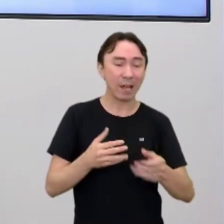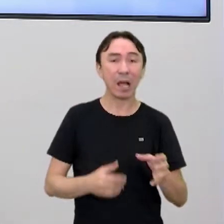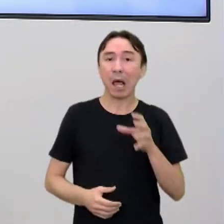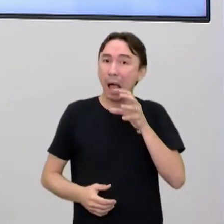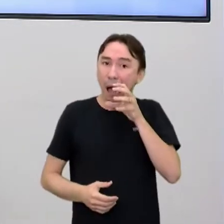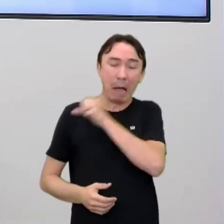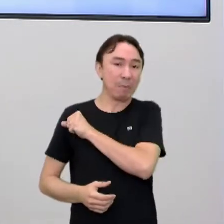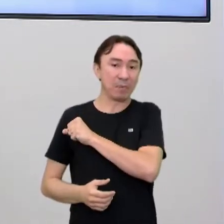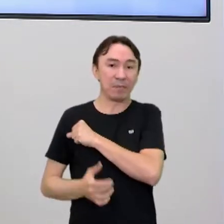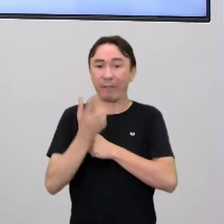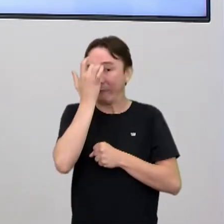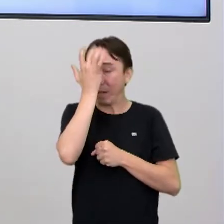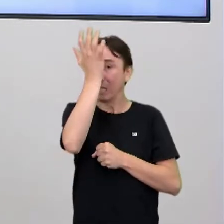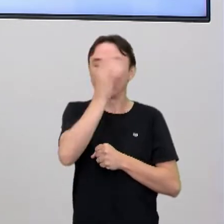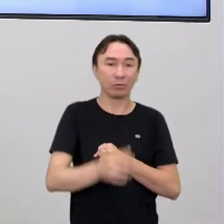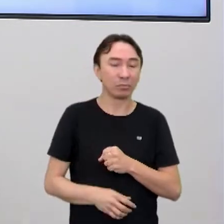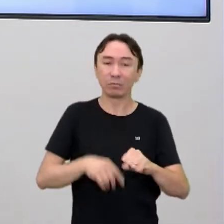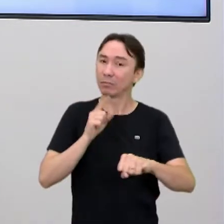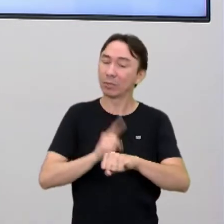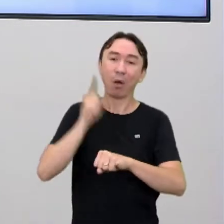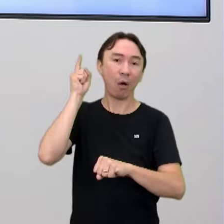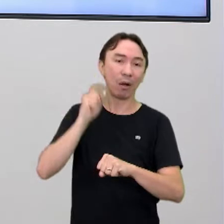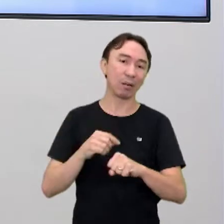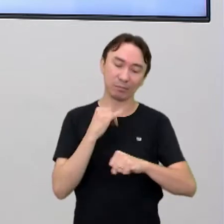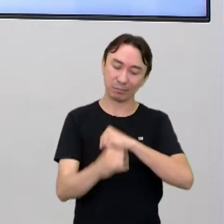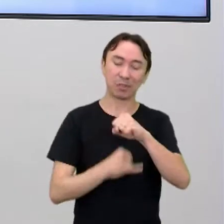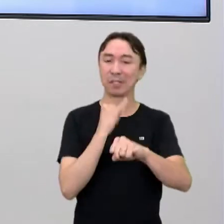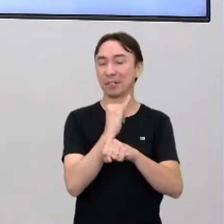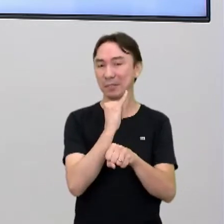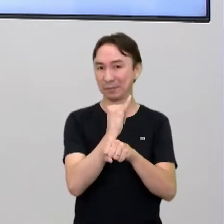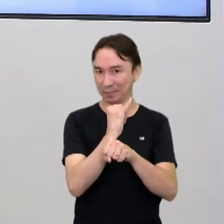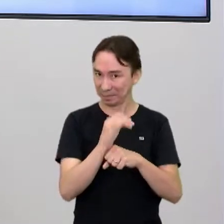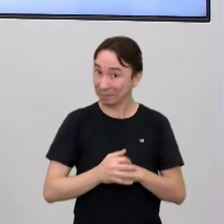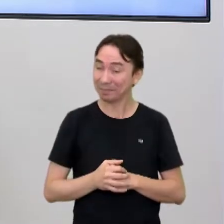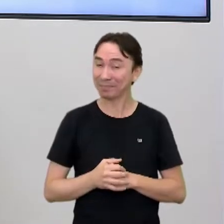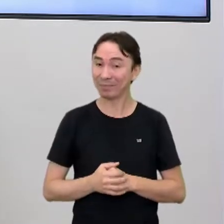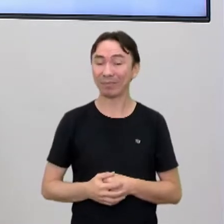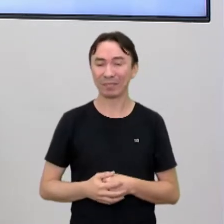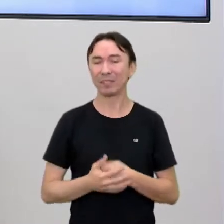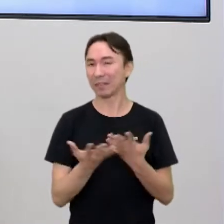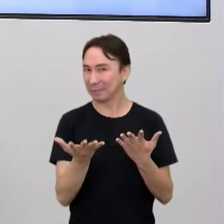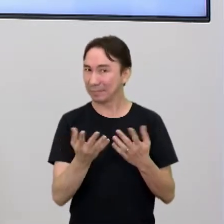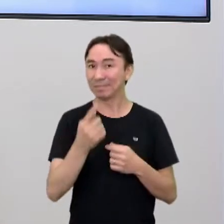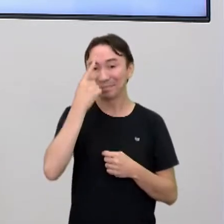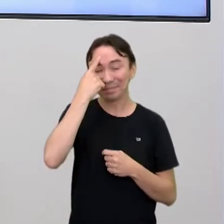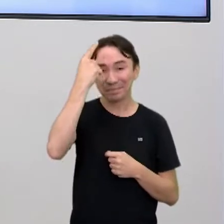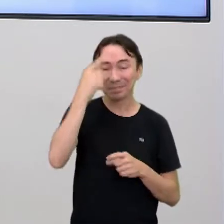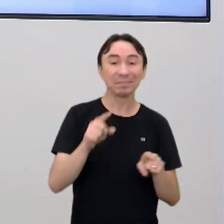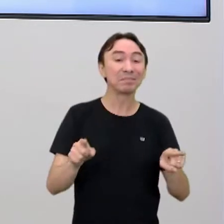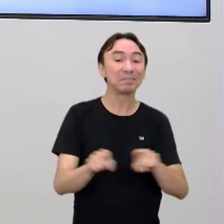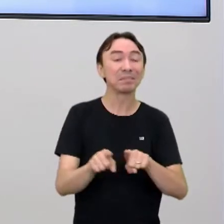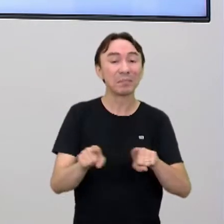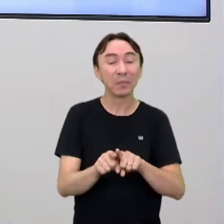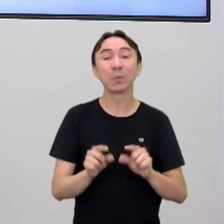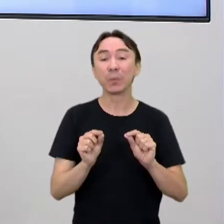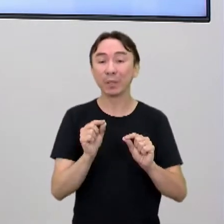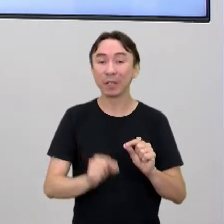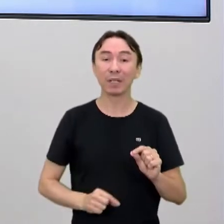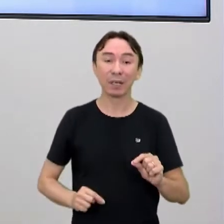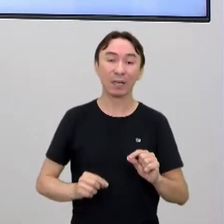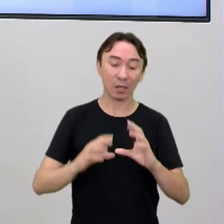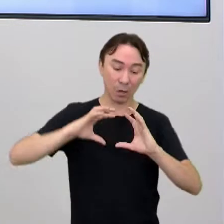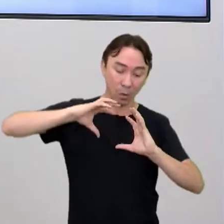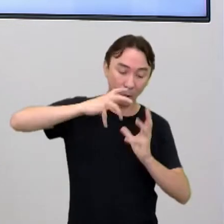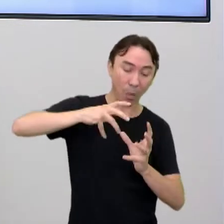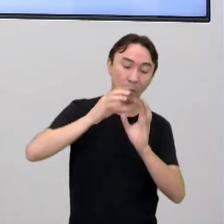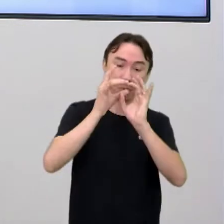ser online. Só que a gente relembrou também, vamos aqui fazer uma digressão, de que a globalização não é